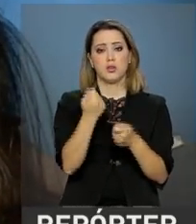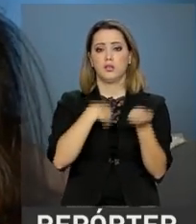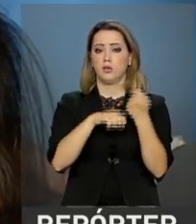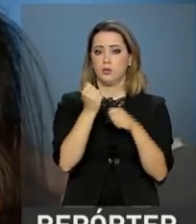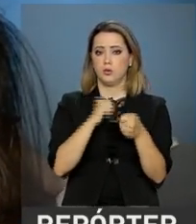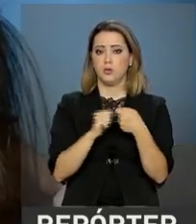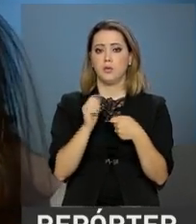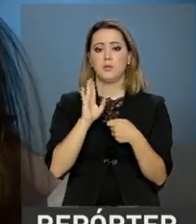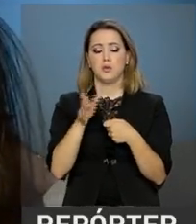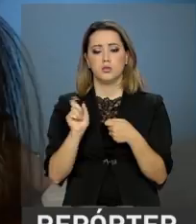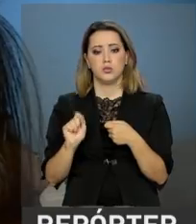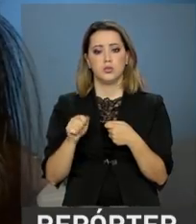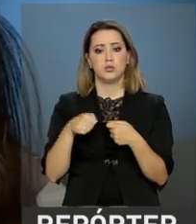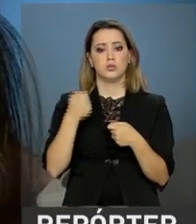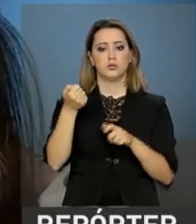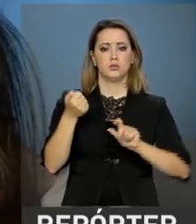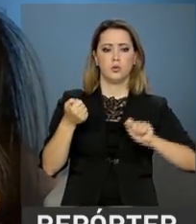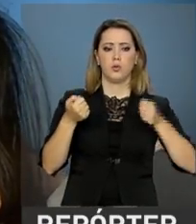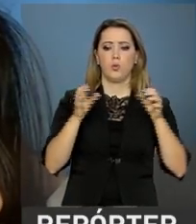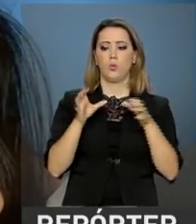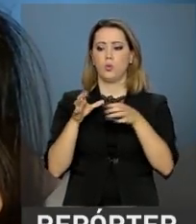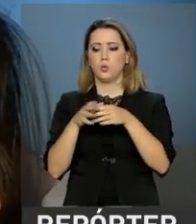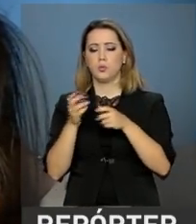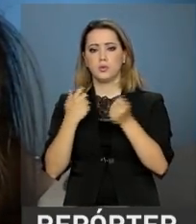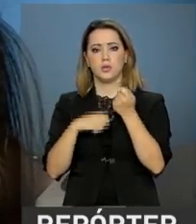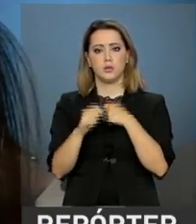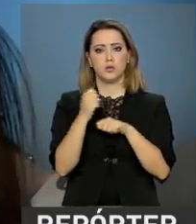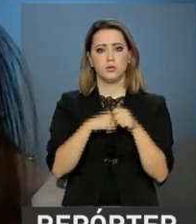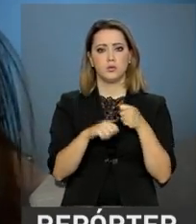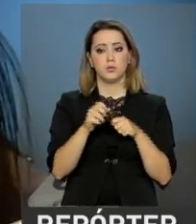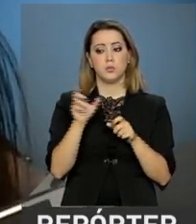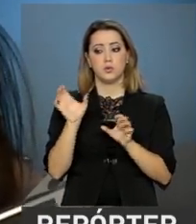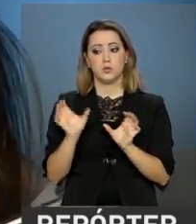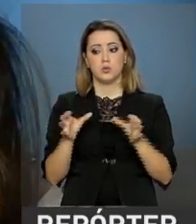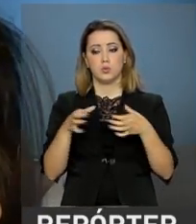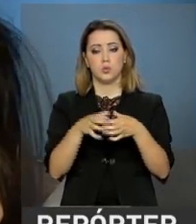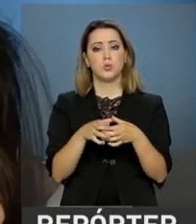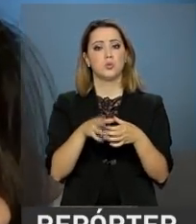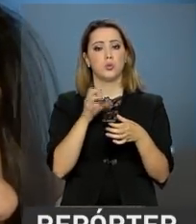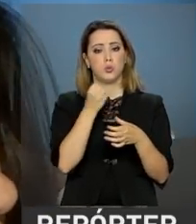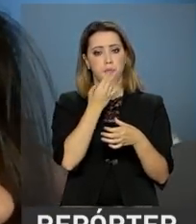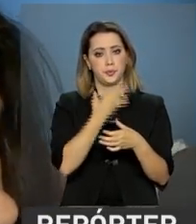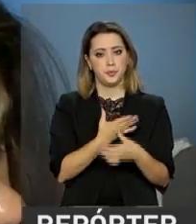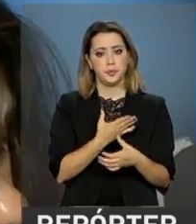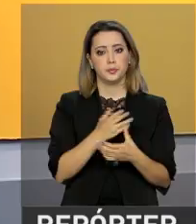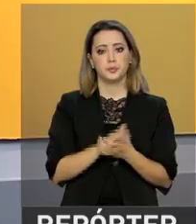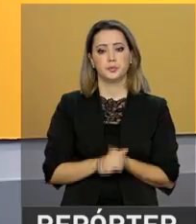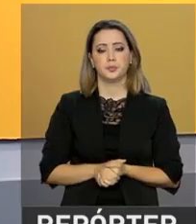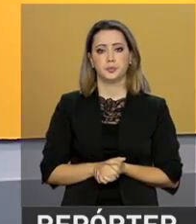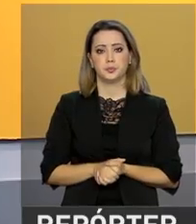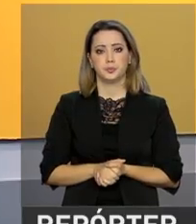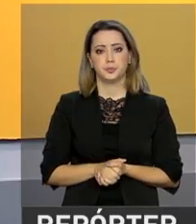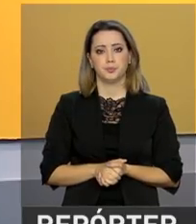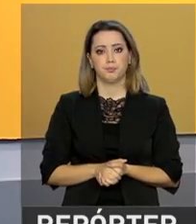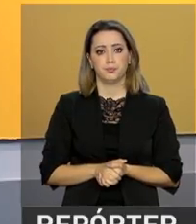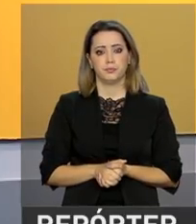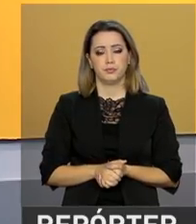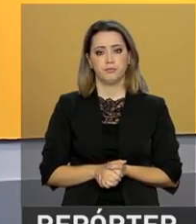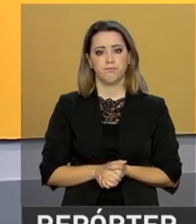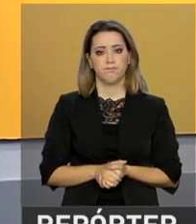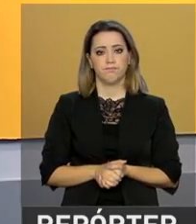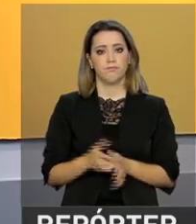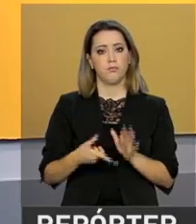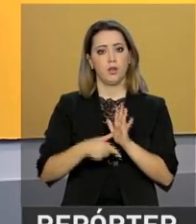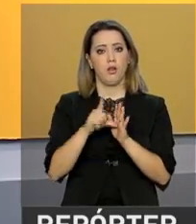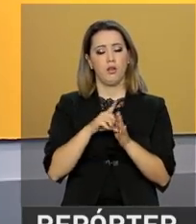reações que nós já tivemos dos agentes econômicos e dos analistas especializados foi bastante positiva. E pouco antes